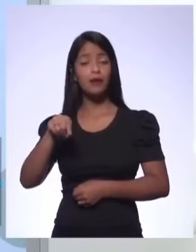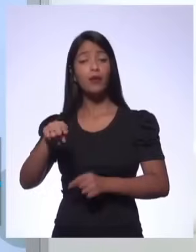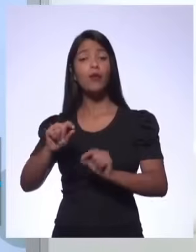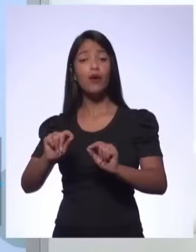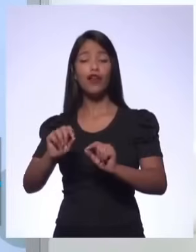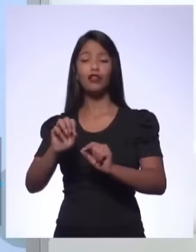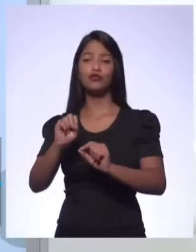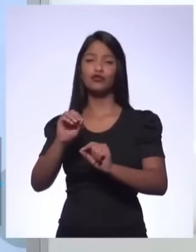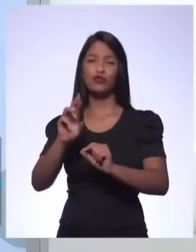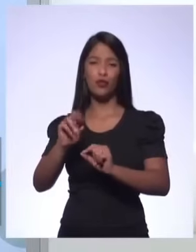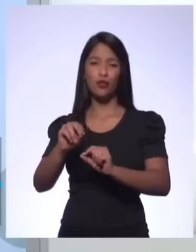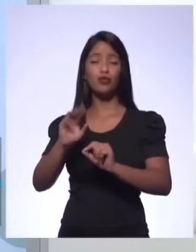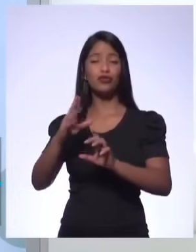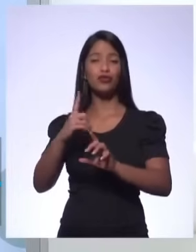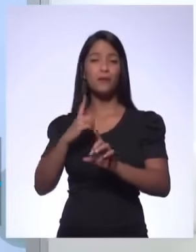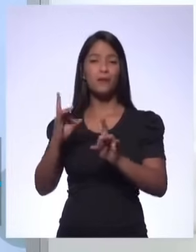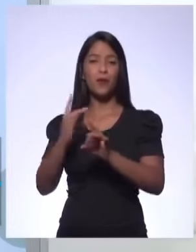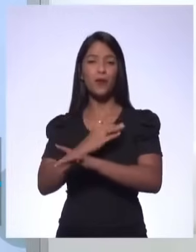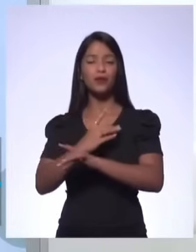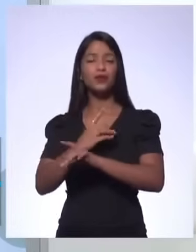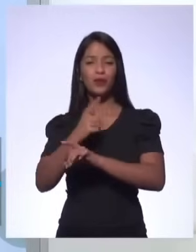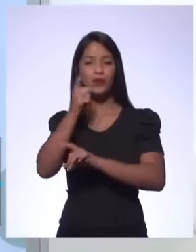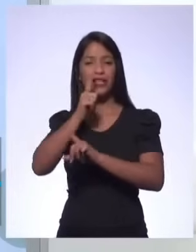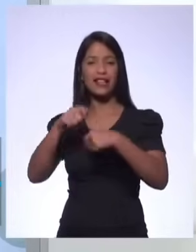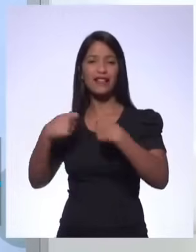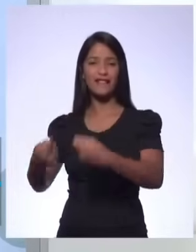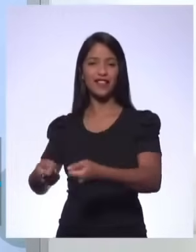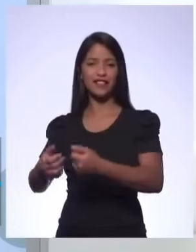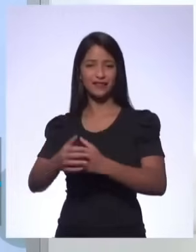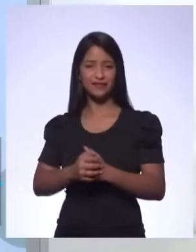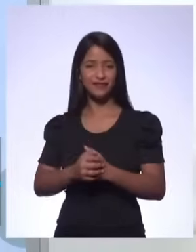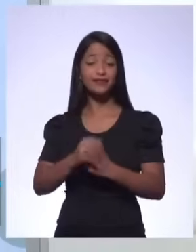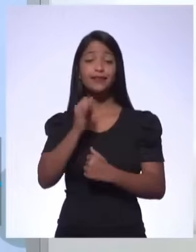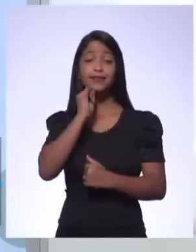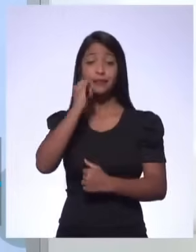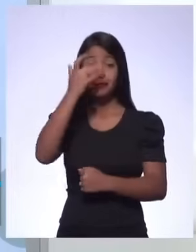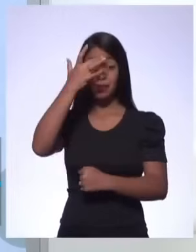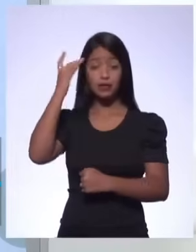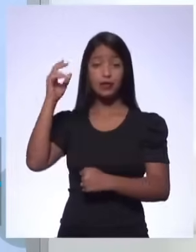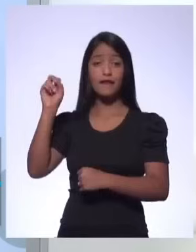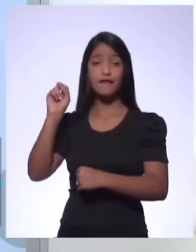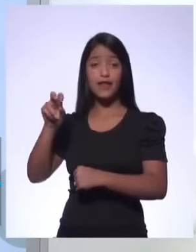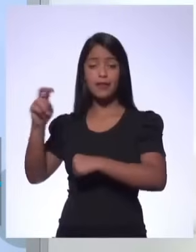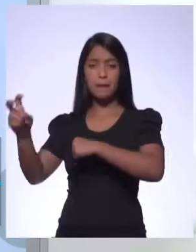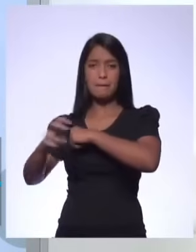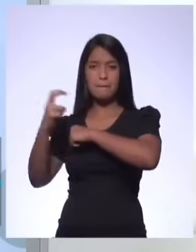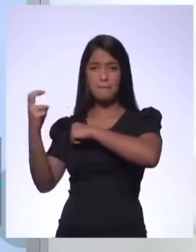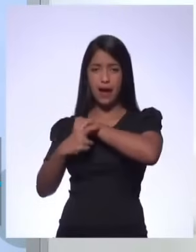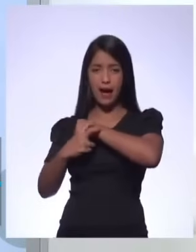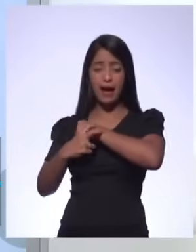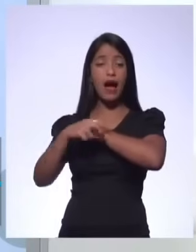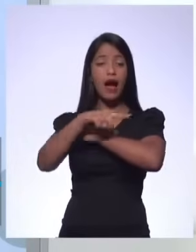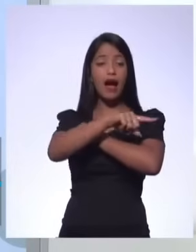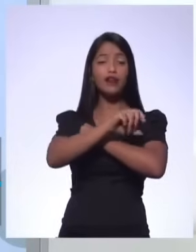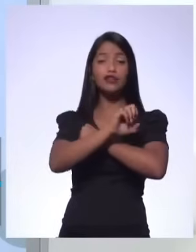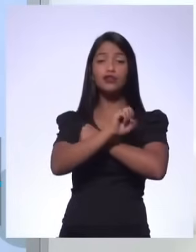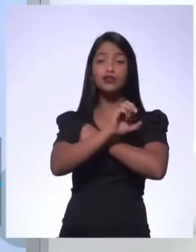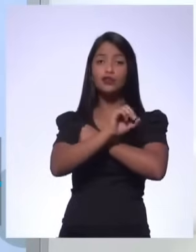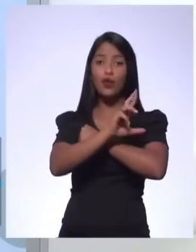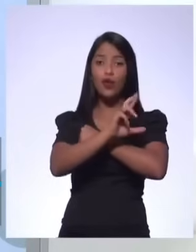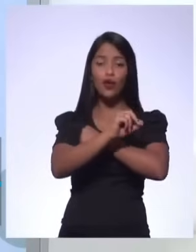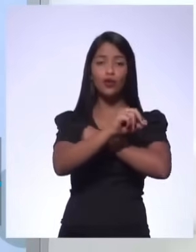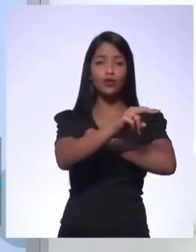já pronta contra o problema. E aí você injeta esse soro na pessoa que recebeu a picada. Então você precisa